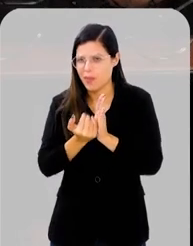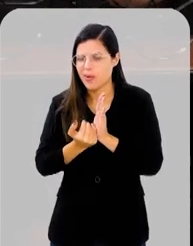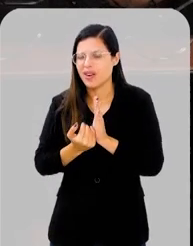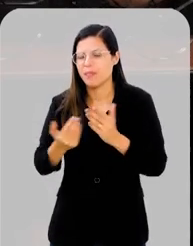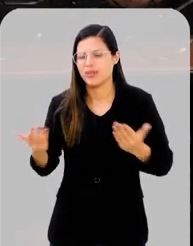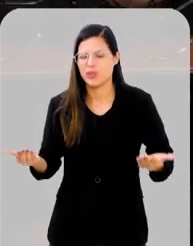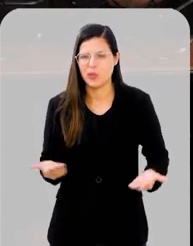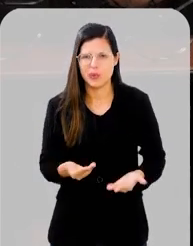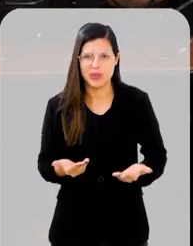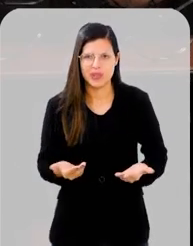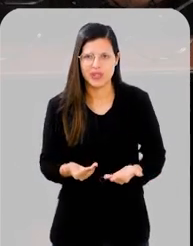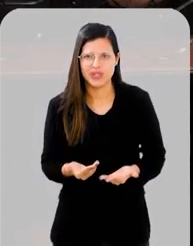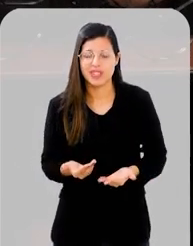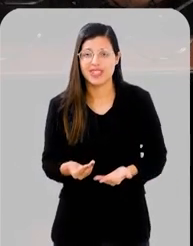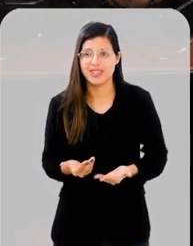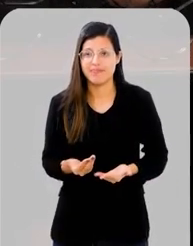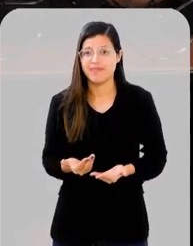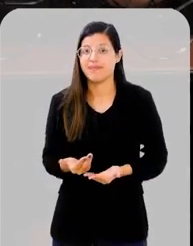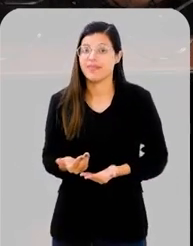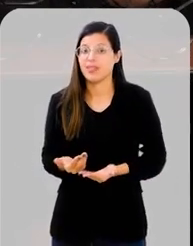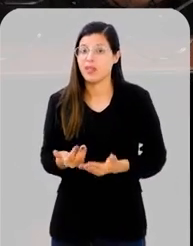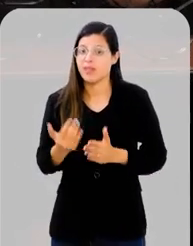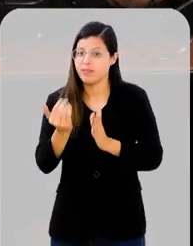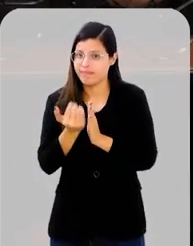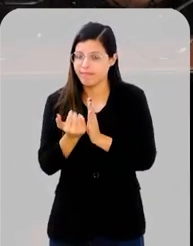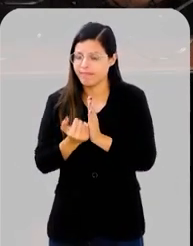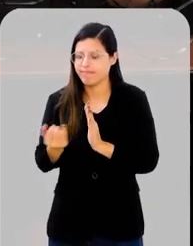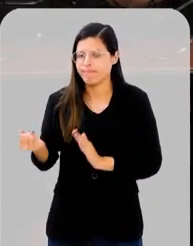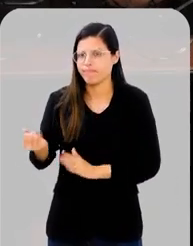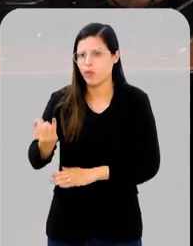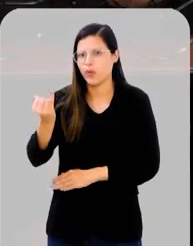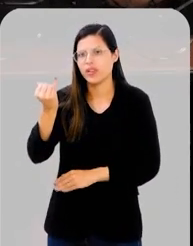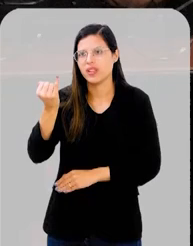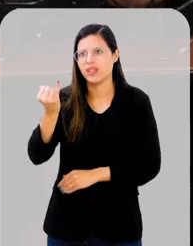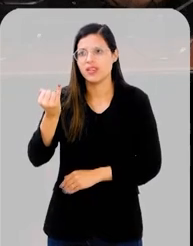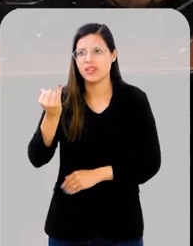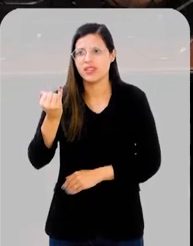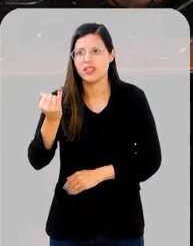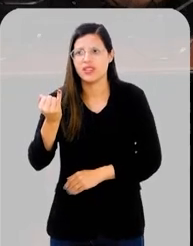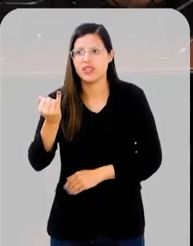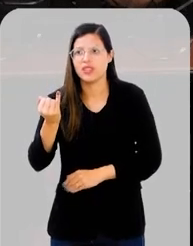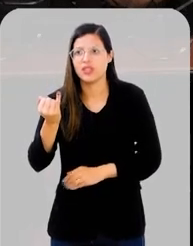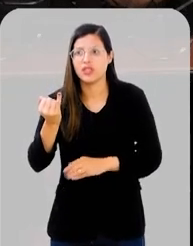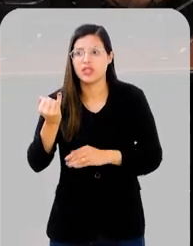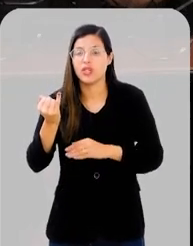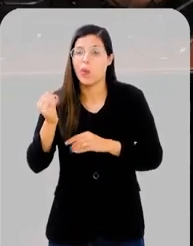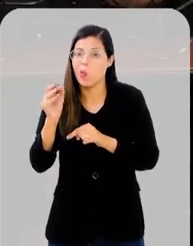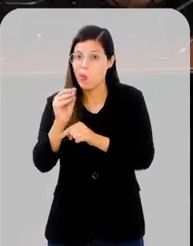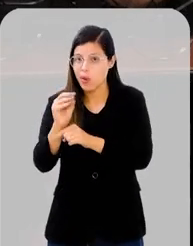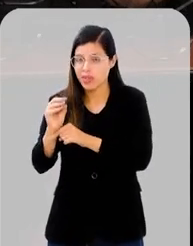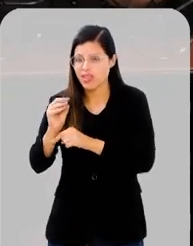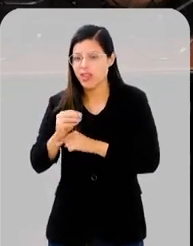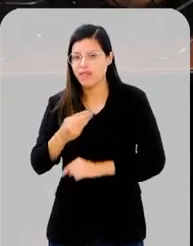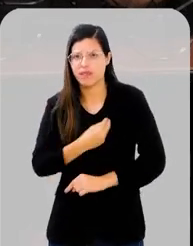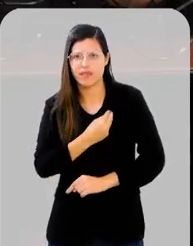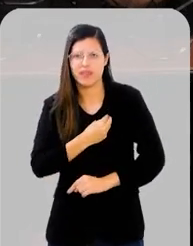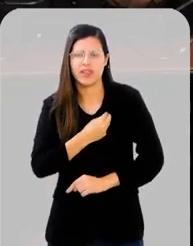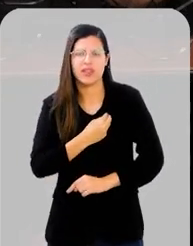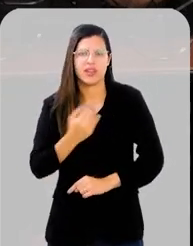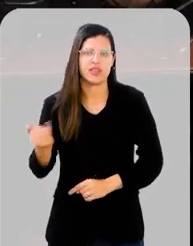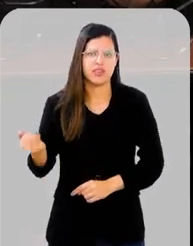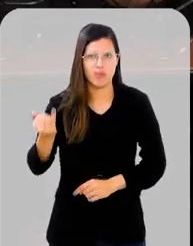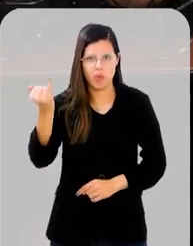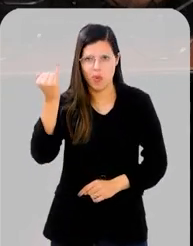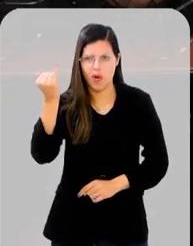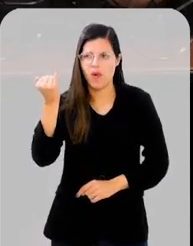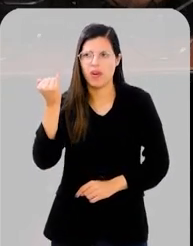programa religar de hoje que foi um programa muito importante gente vamos cuidar vidas humanas